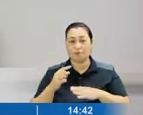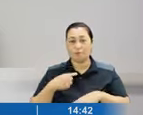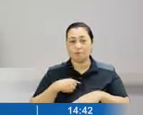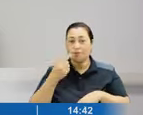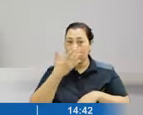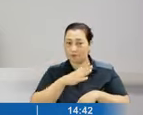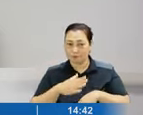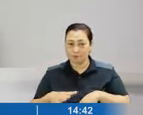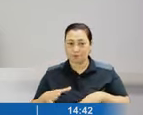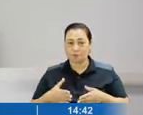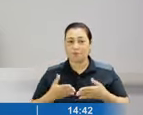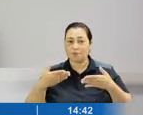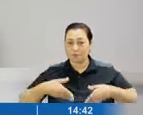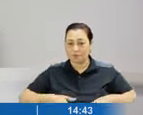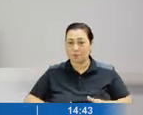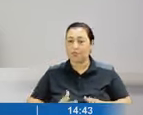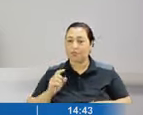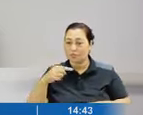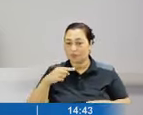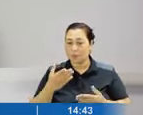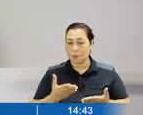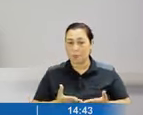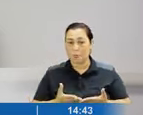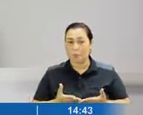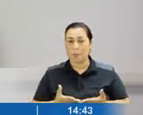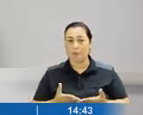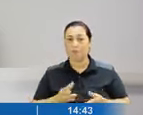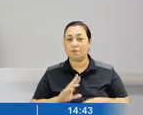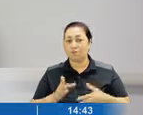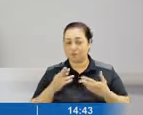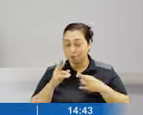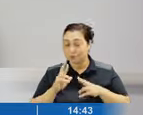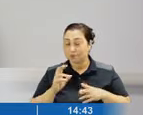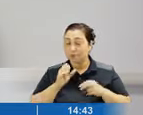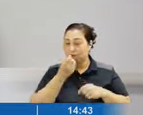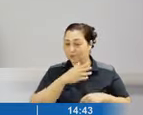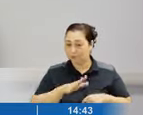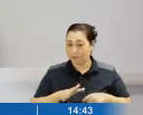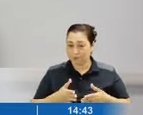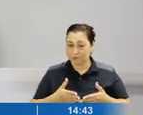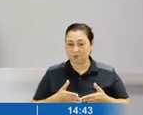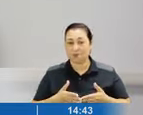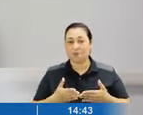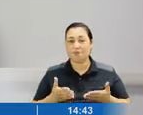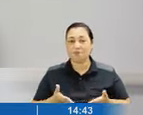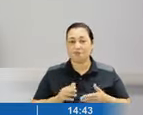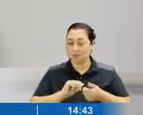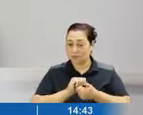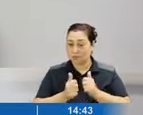sou de Santos, nascida e criada aqui, apesar de não torcer para o Santos, né?